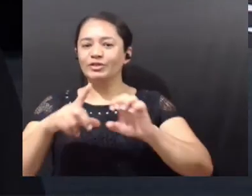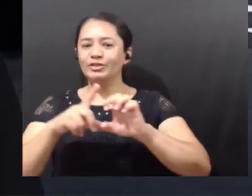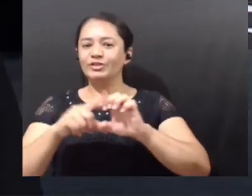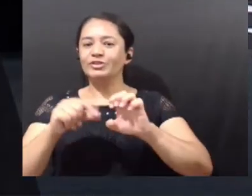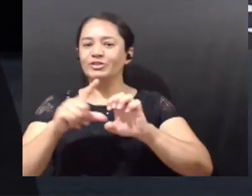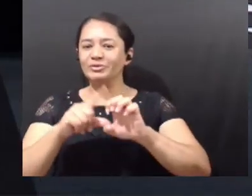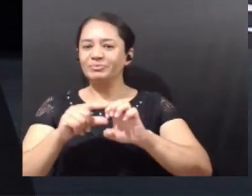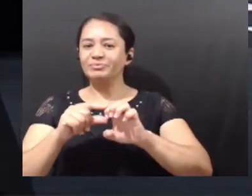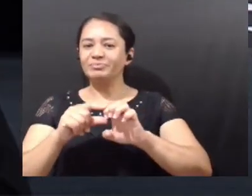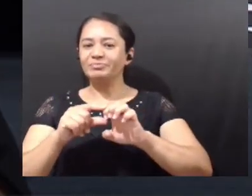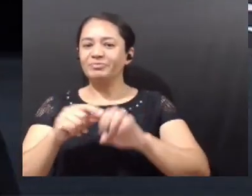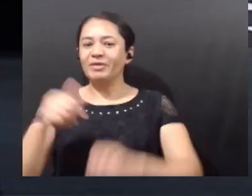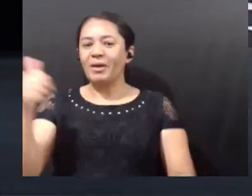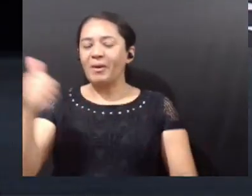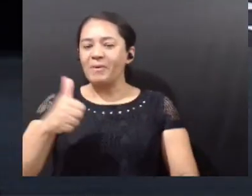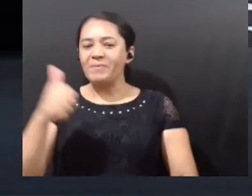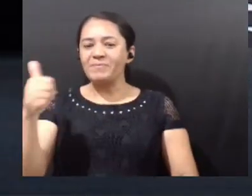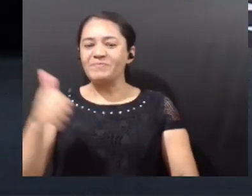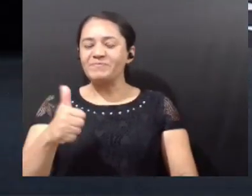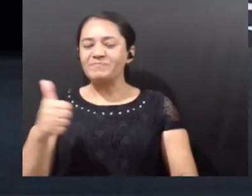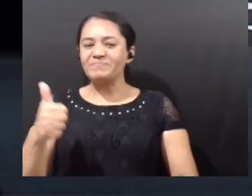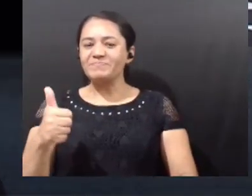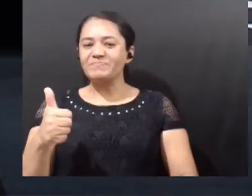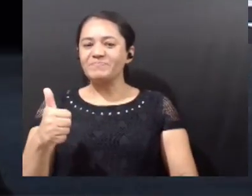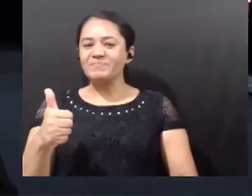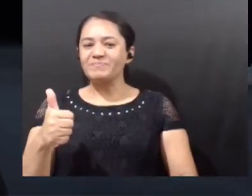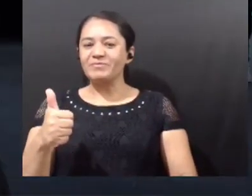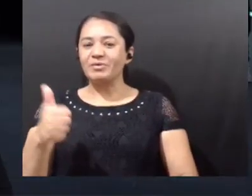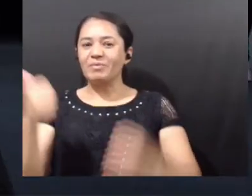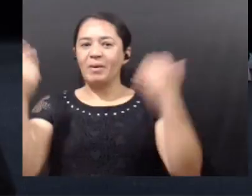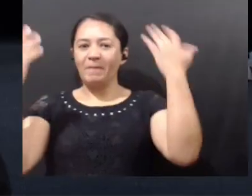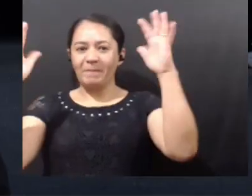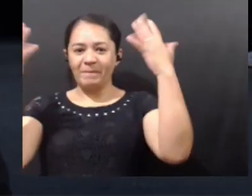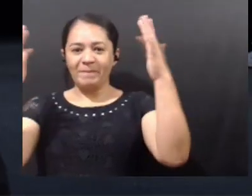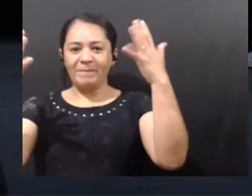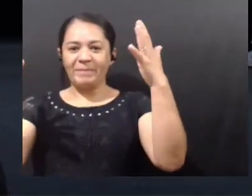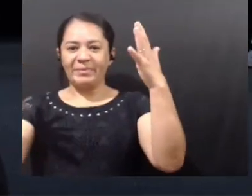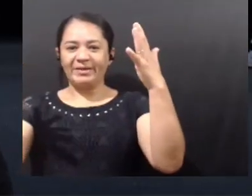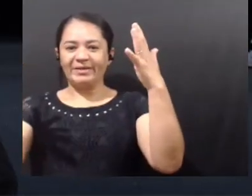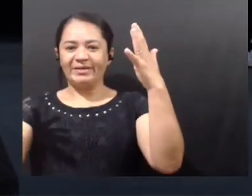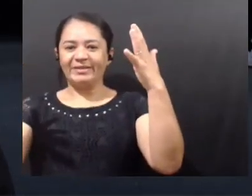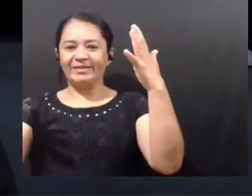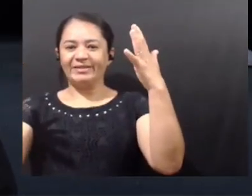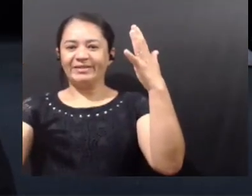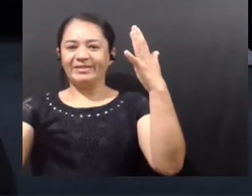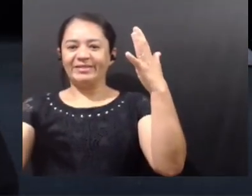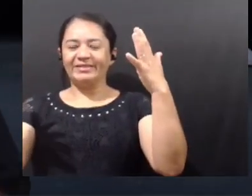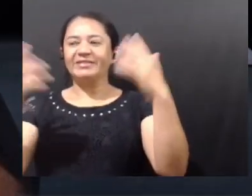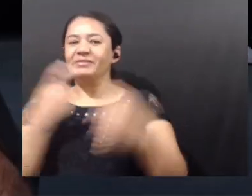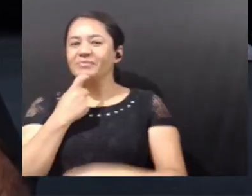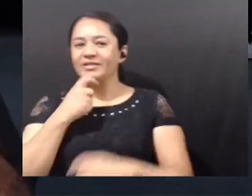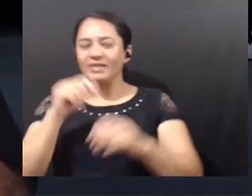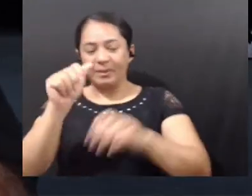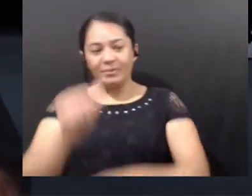Campinas, Associação Comercial, por esse evento fantástico de trazer